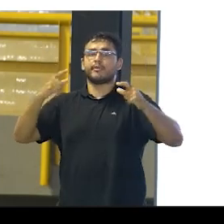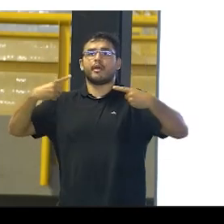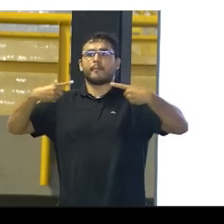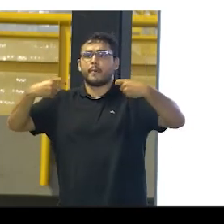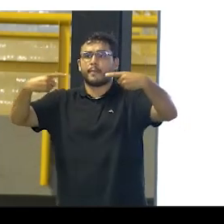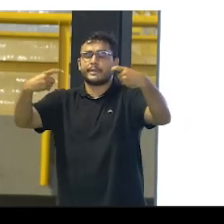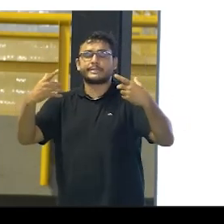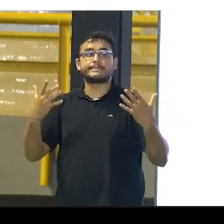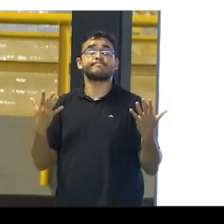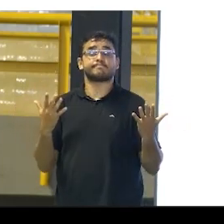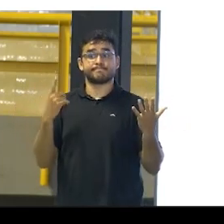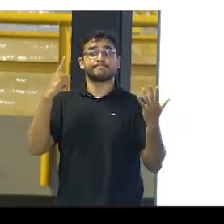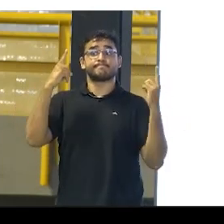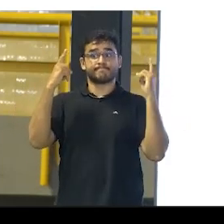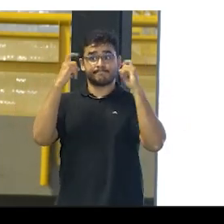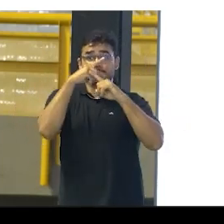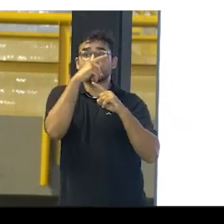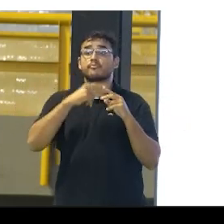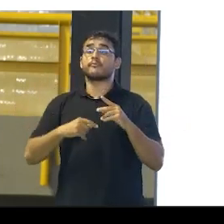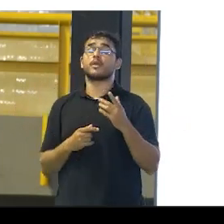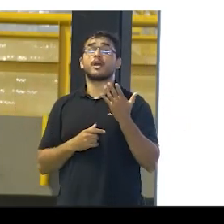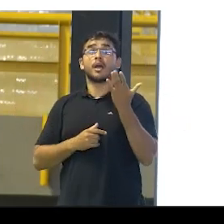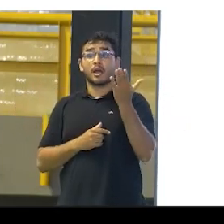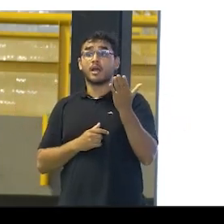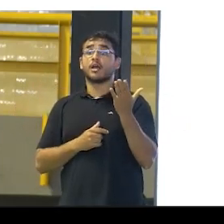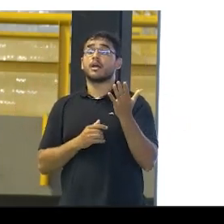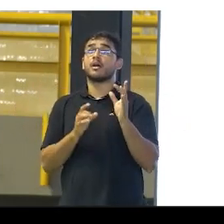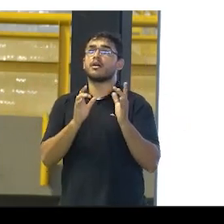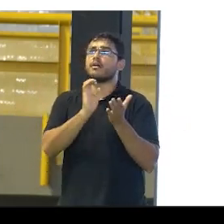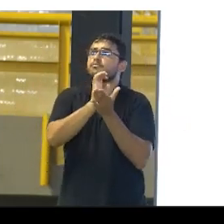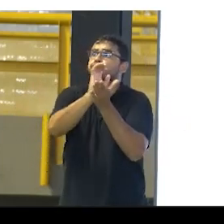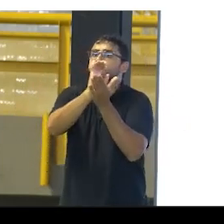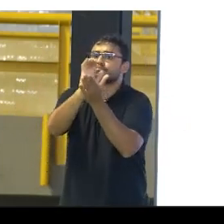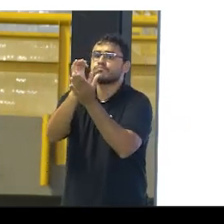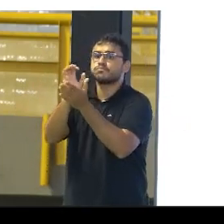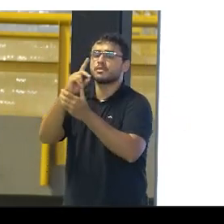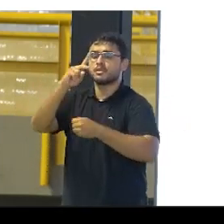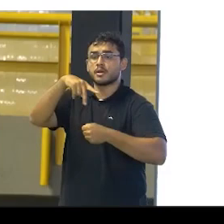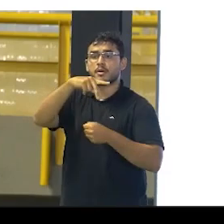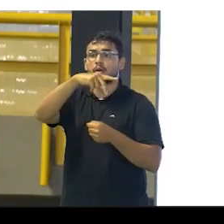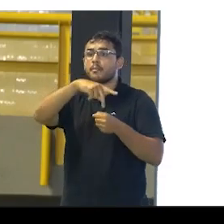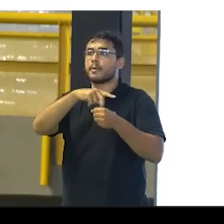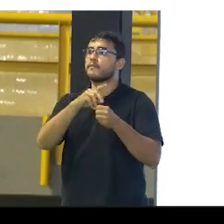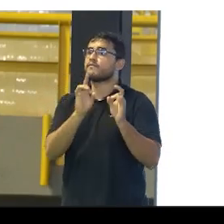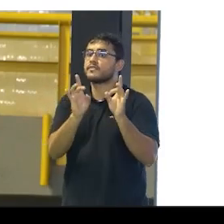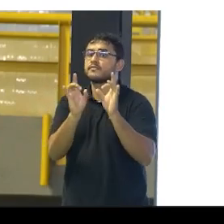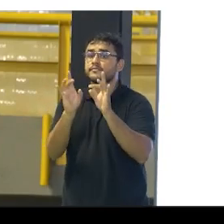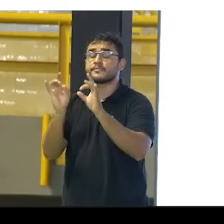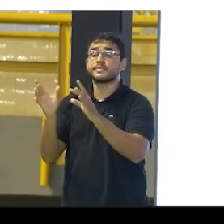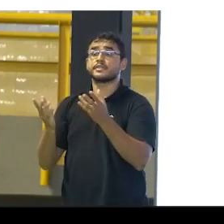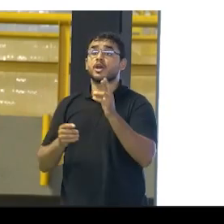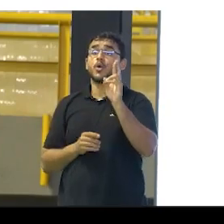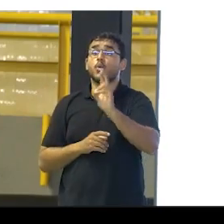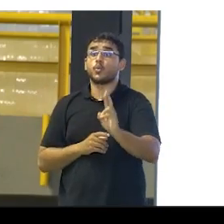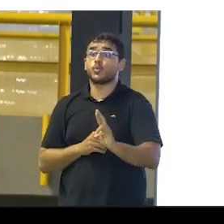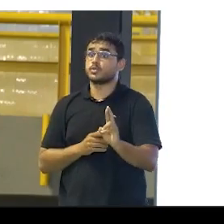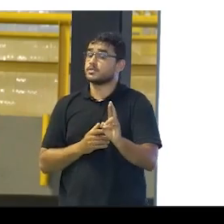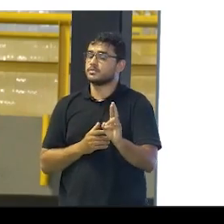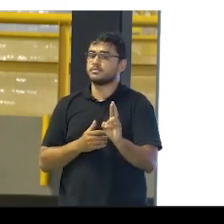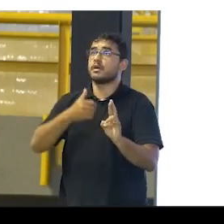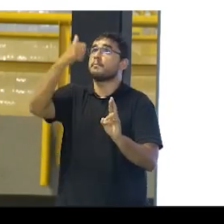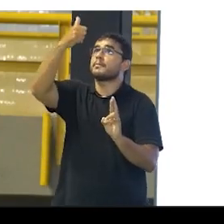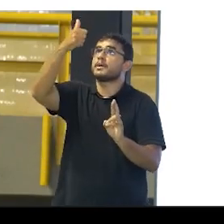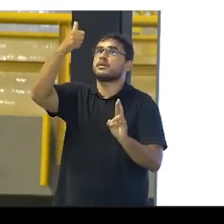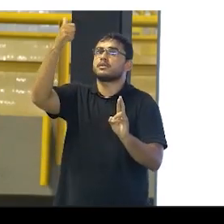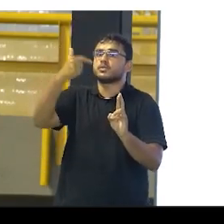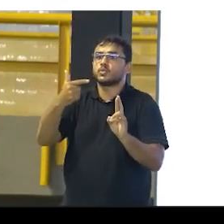é o segundo maior país em termos de exportação de petróleo no planeta, e é o país que tem